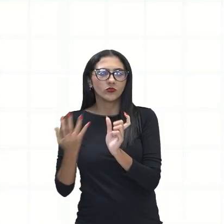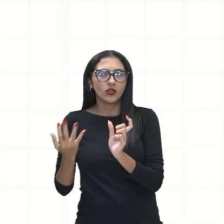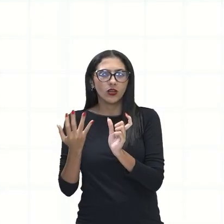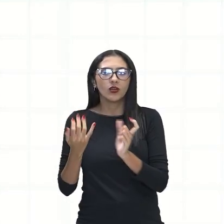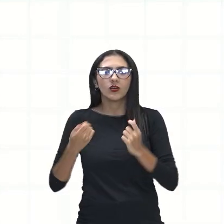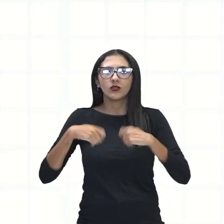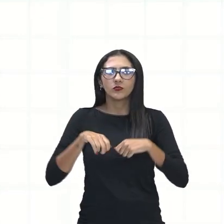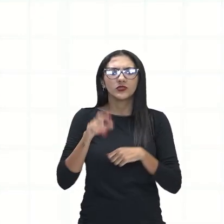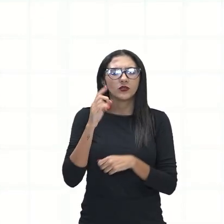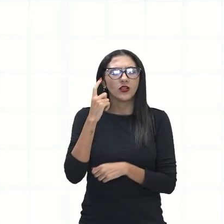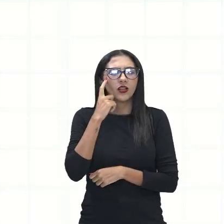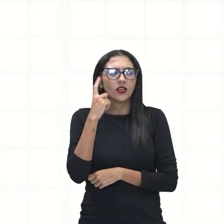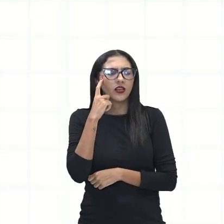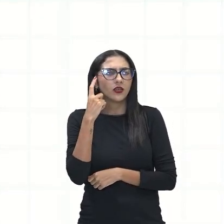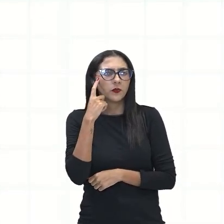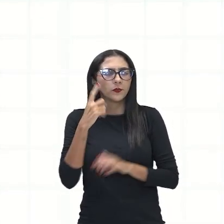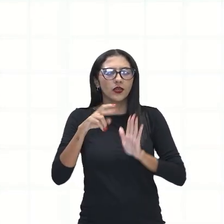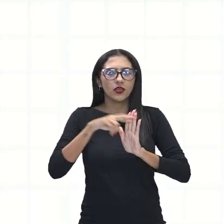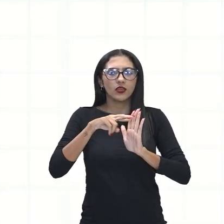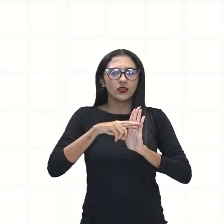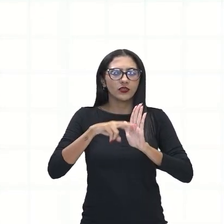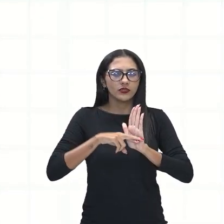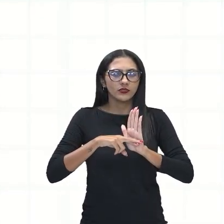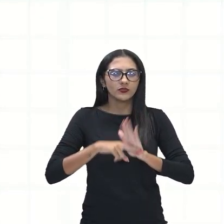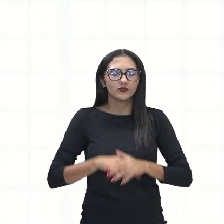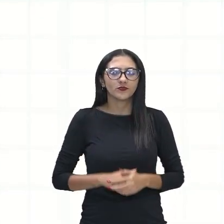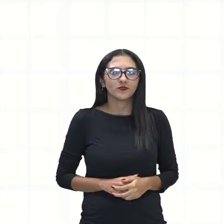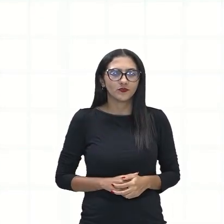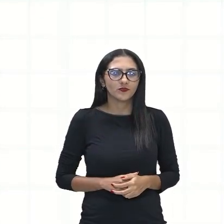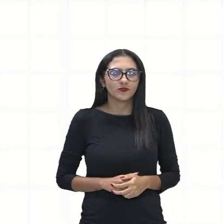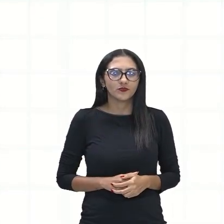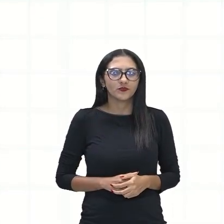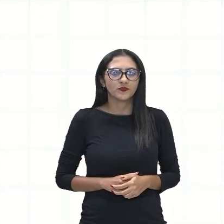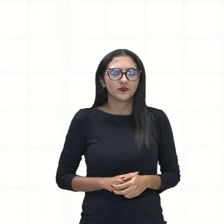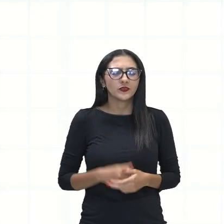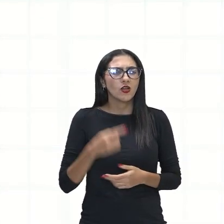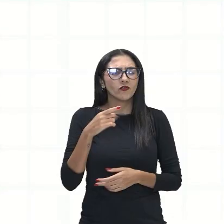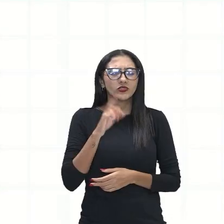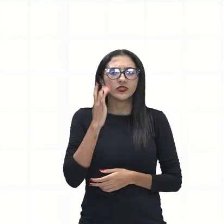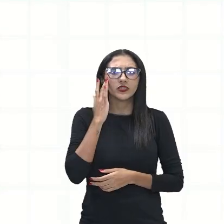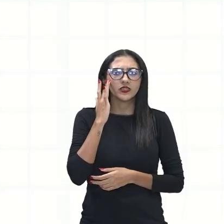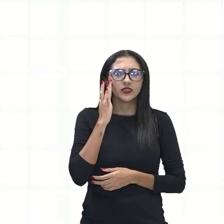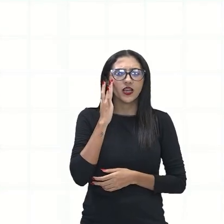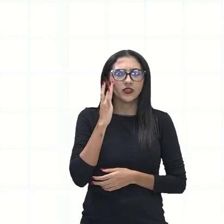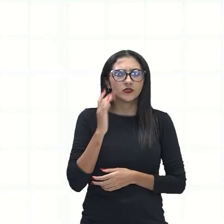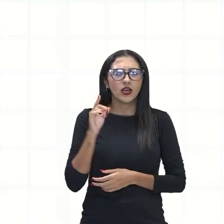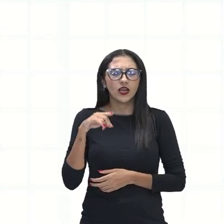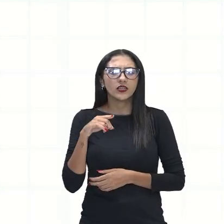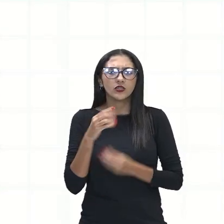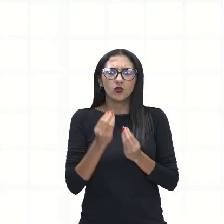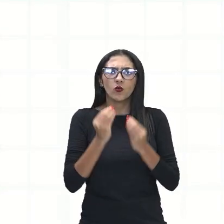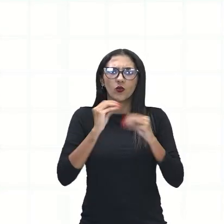vai ter que pensar aí nas regrinhas. Vocês acham que aqui eu vou acrescentar o ES,